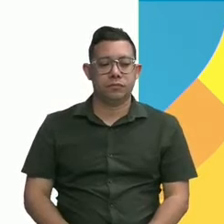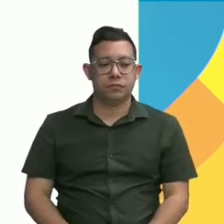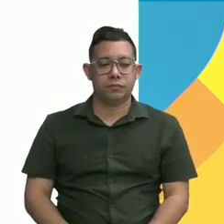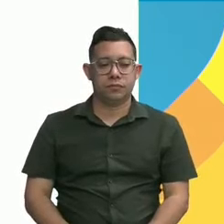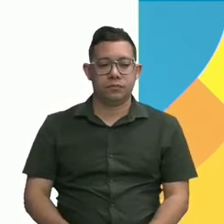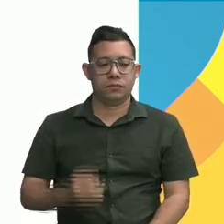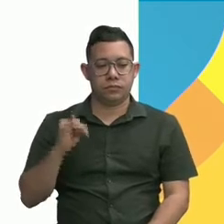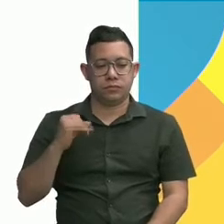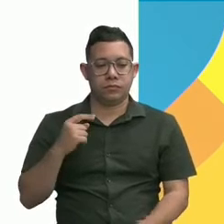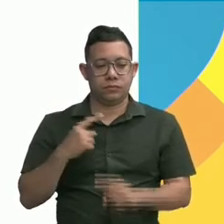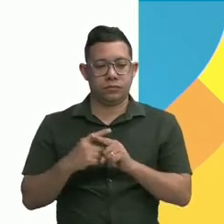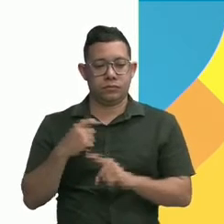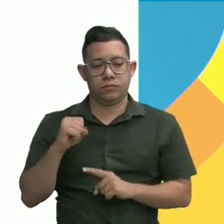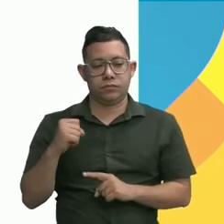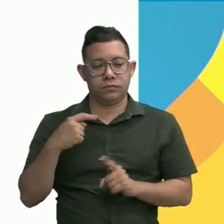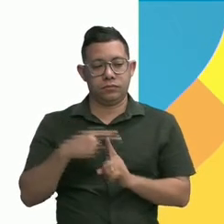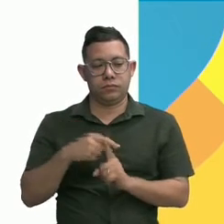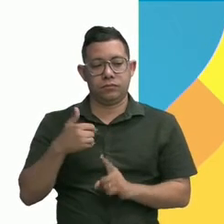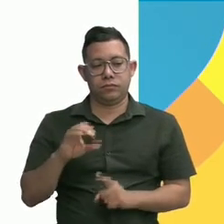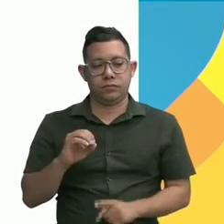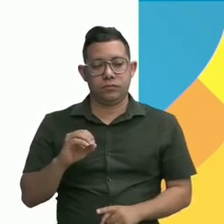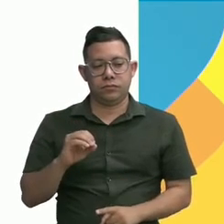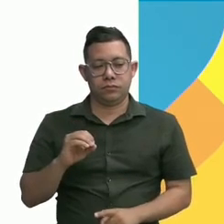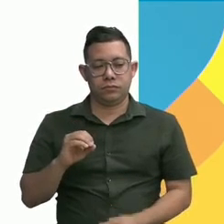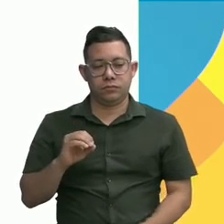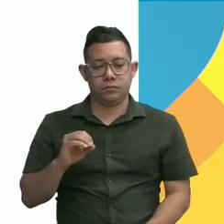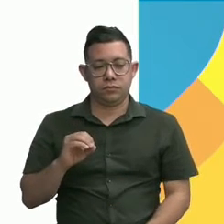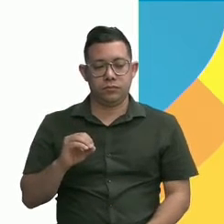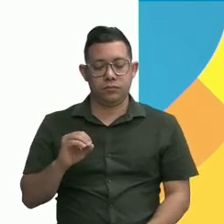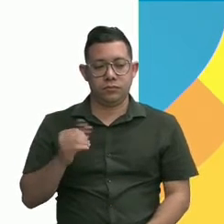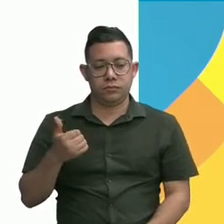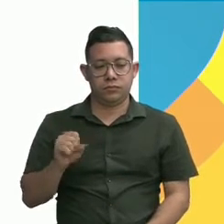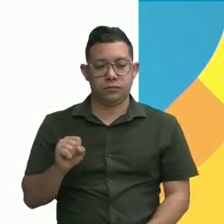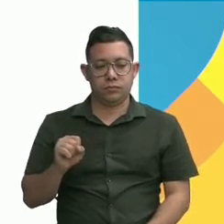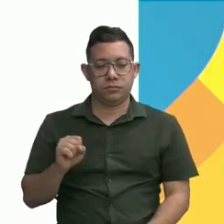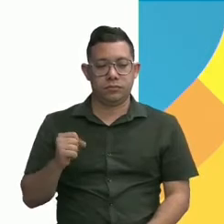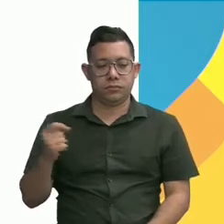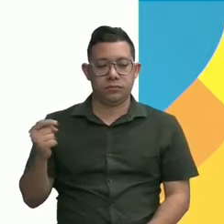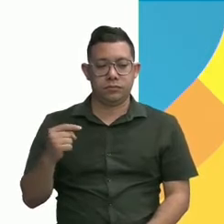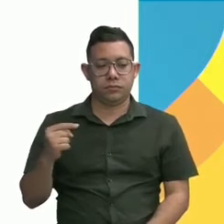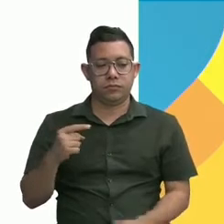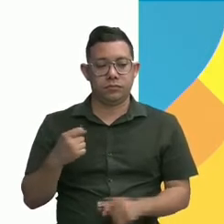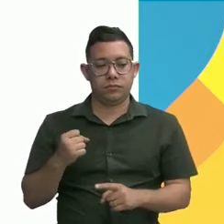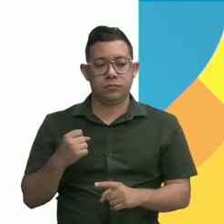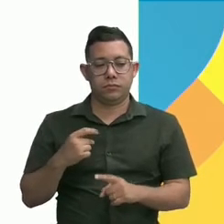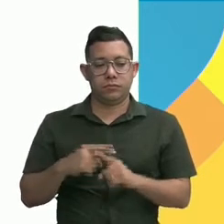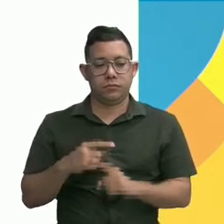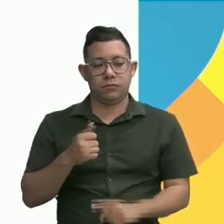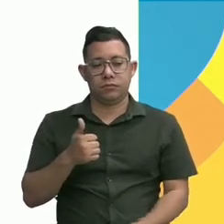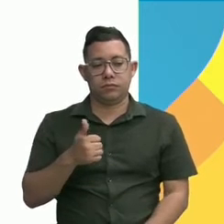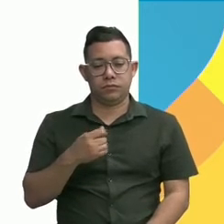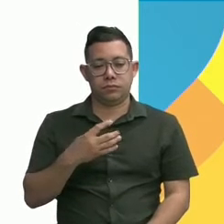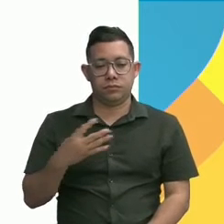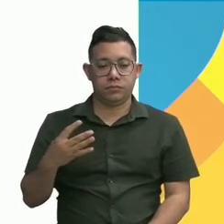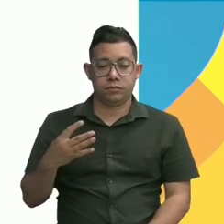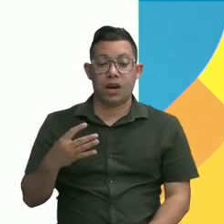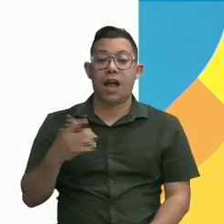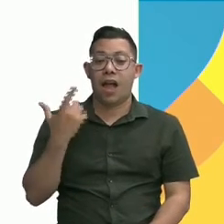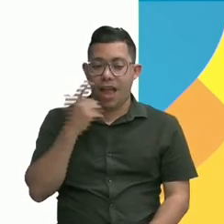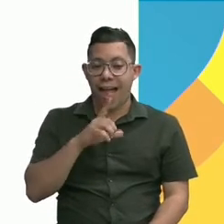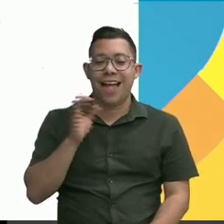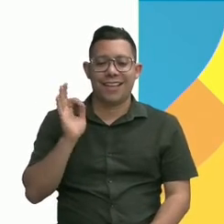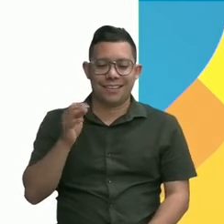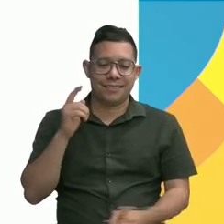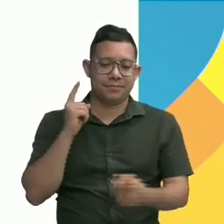primeiro mente então vai ficar 8 há 8 mais 10 8 mais 10:18 X8 144 então